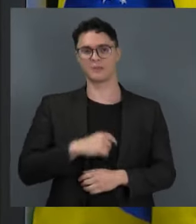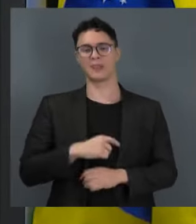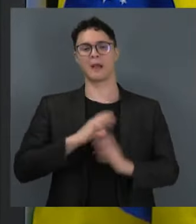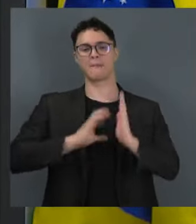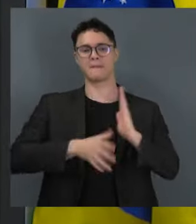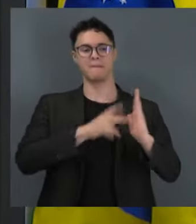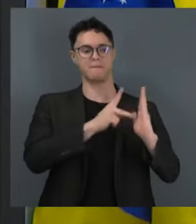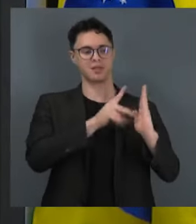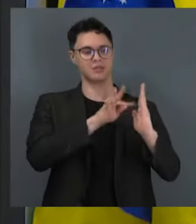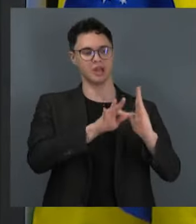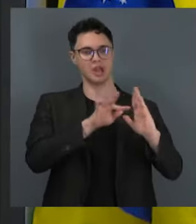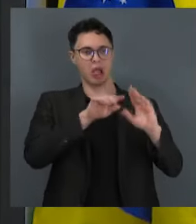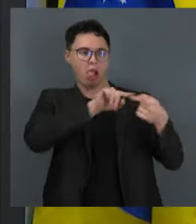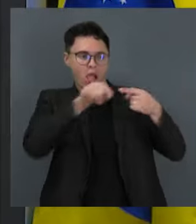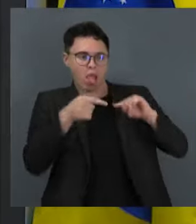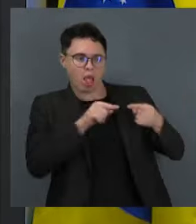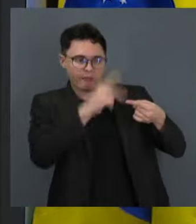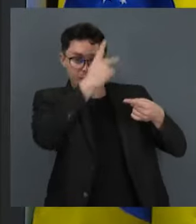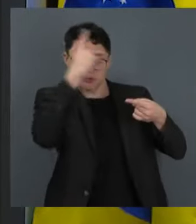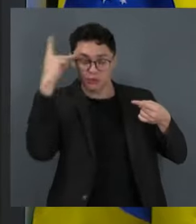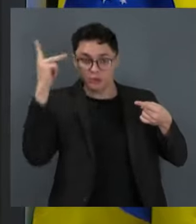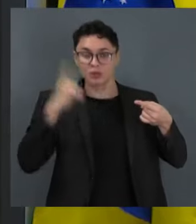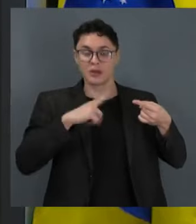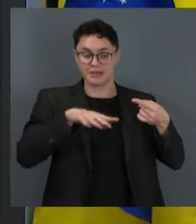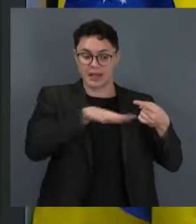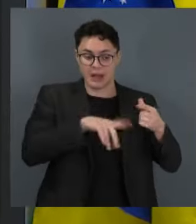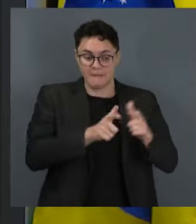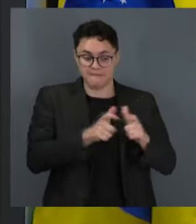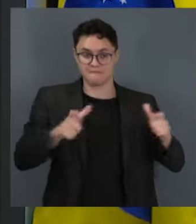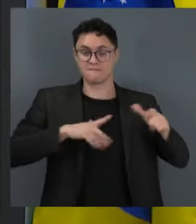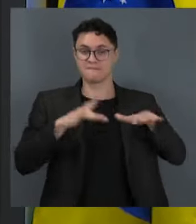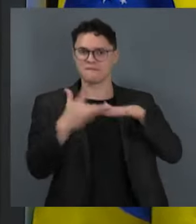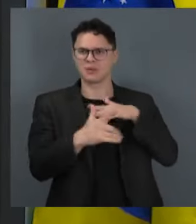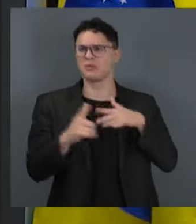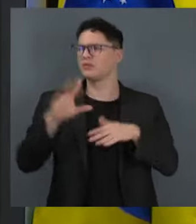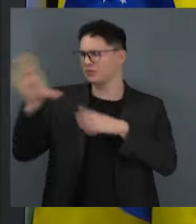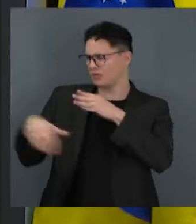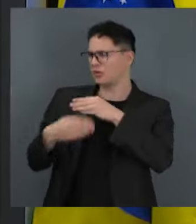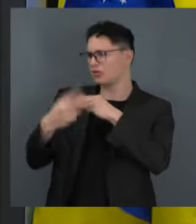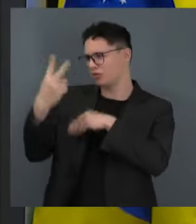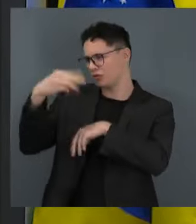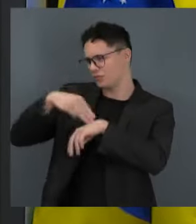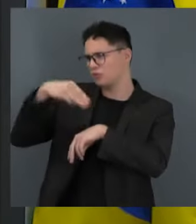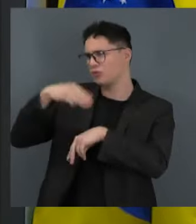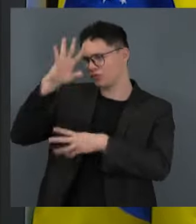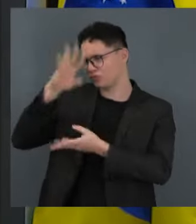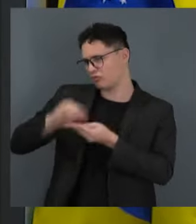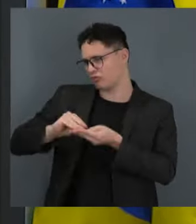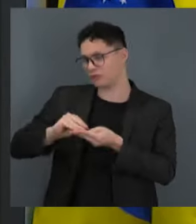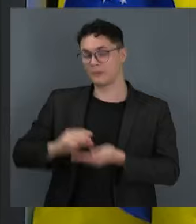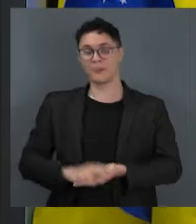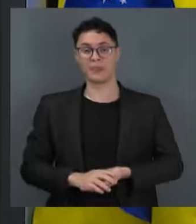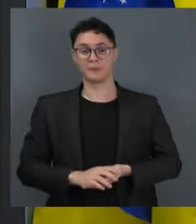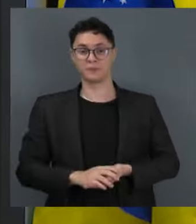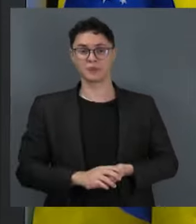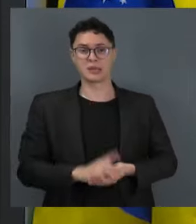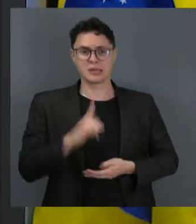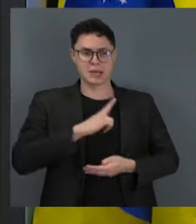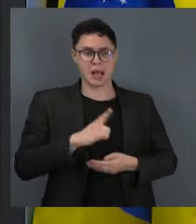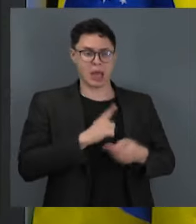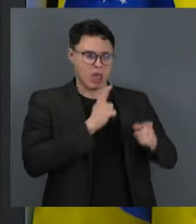federal principalmente por parte exiva da grande mídia Senor me D mais do minutos eu prometo encerrar um ataque